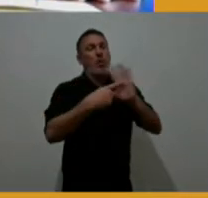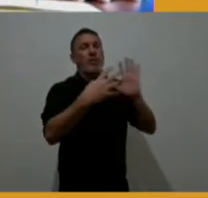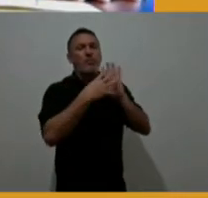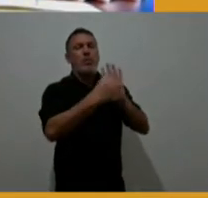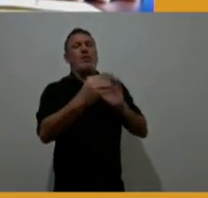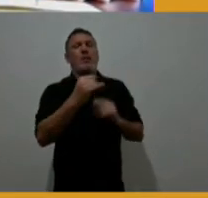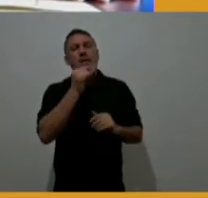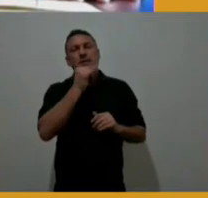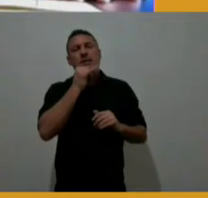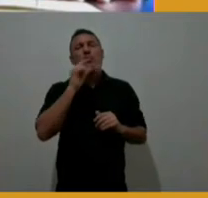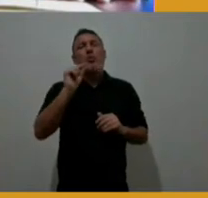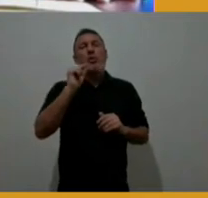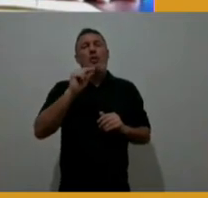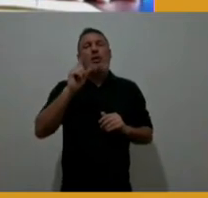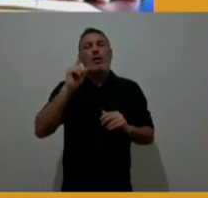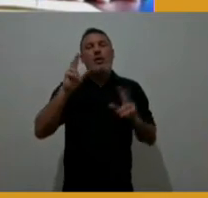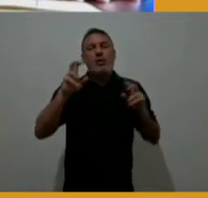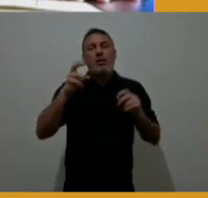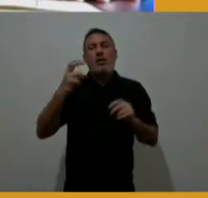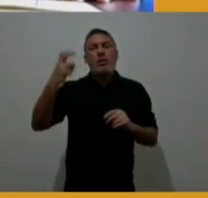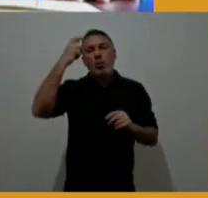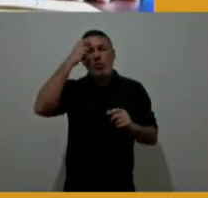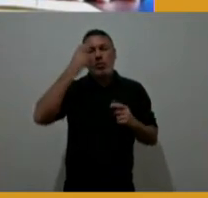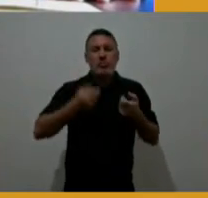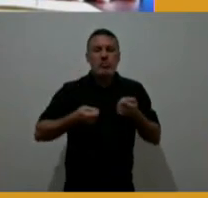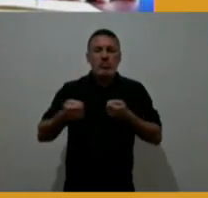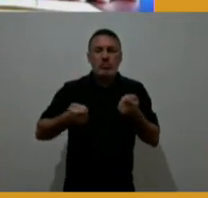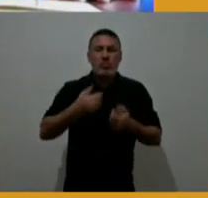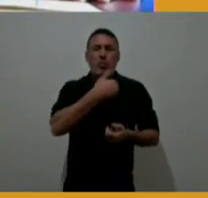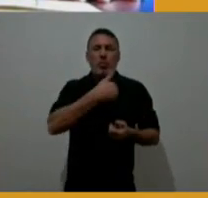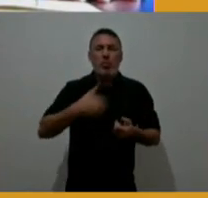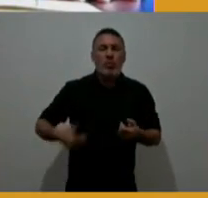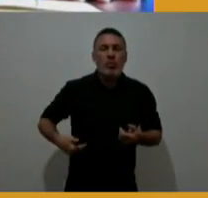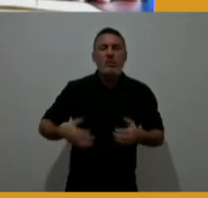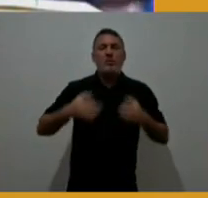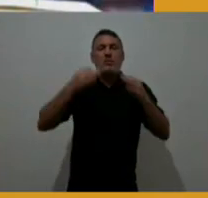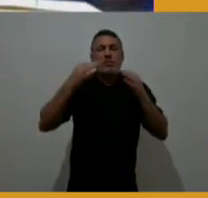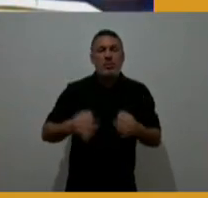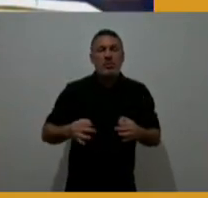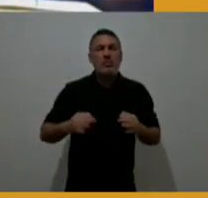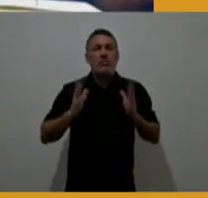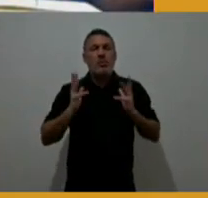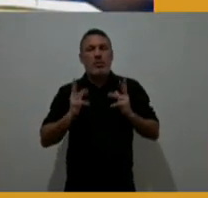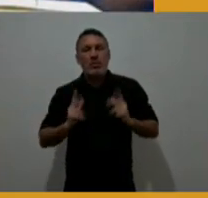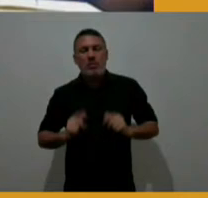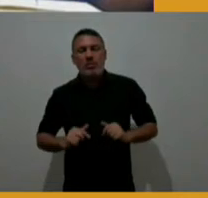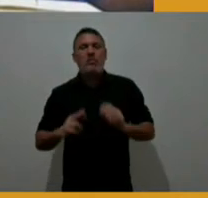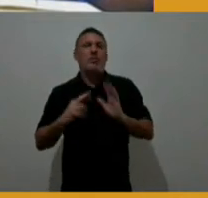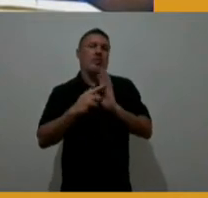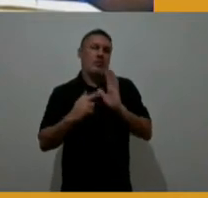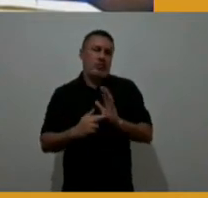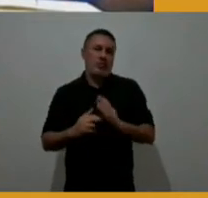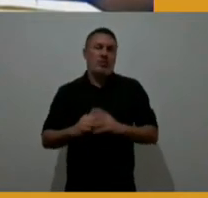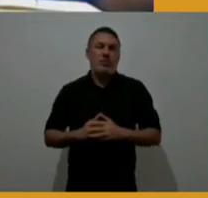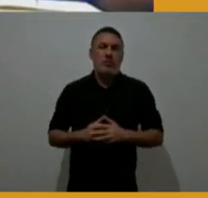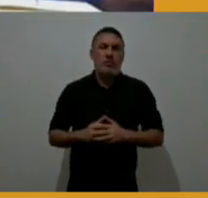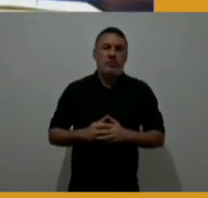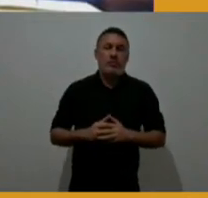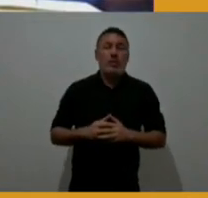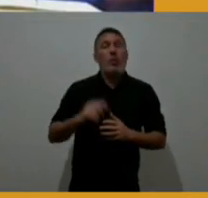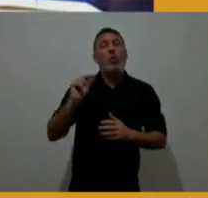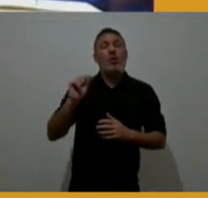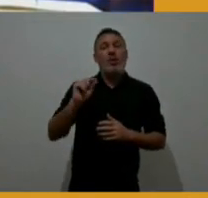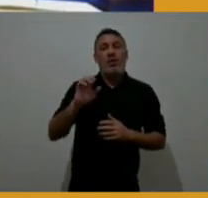de governança adequada, porque também as ações ESG não é só uma regulamentação, é uma cultura. Se nós não